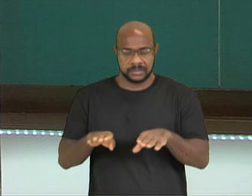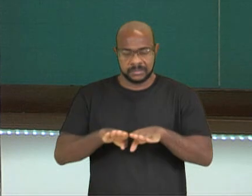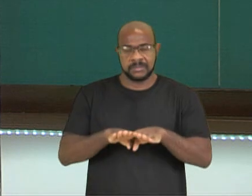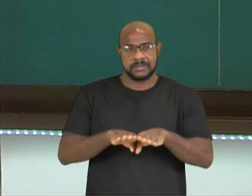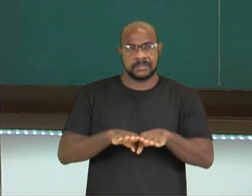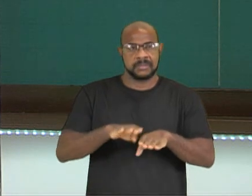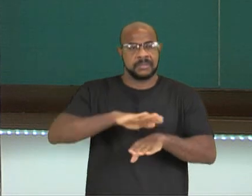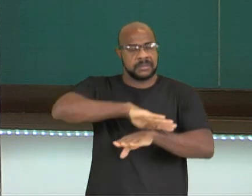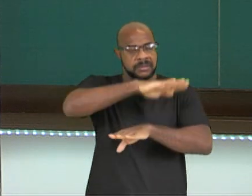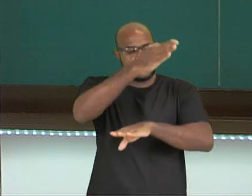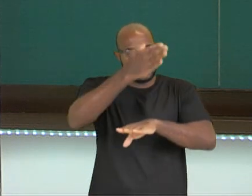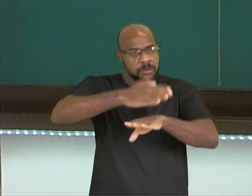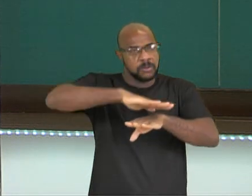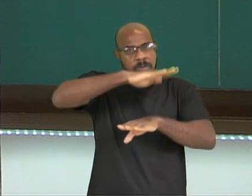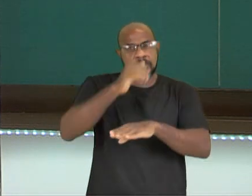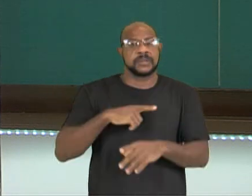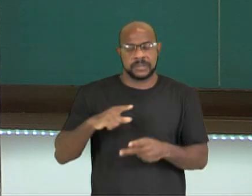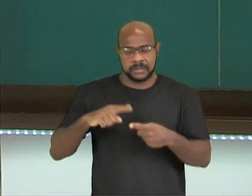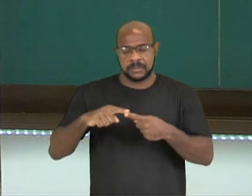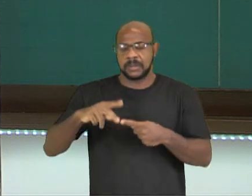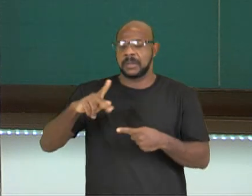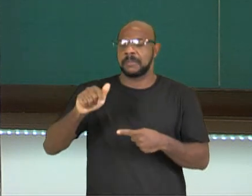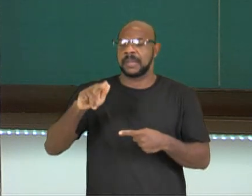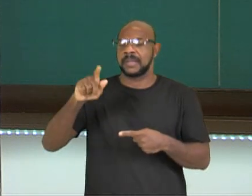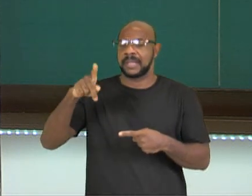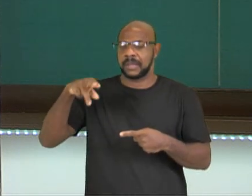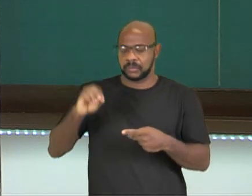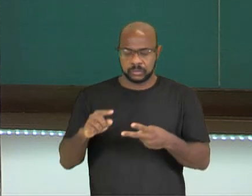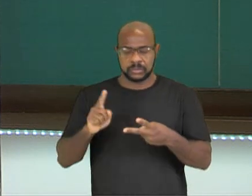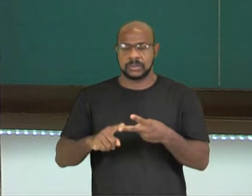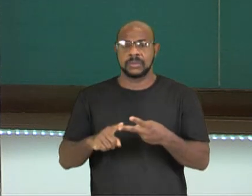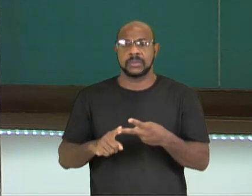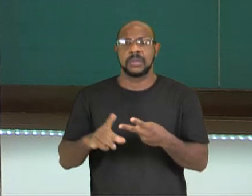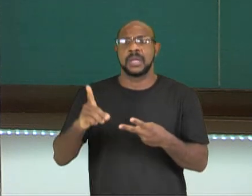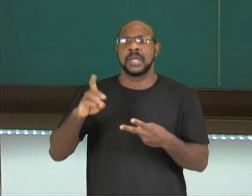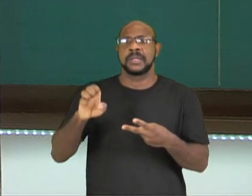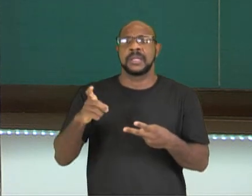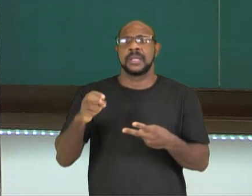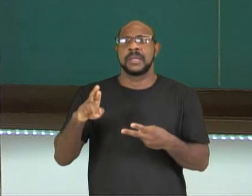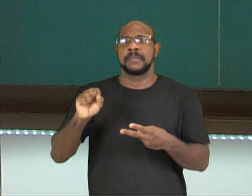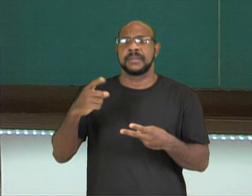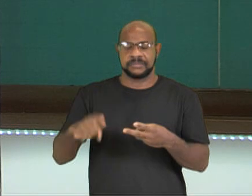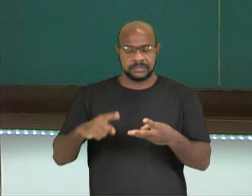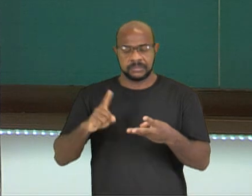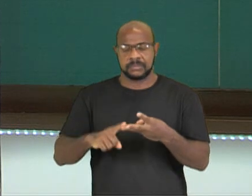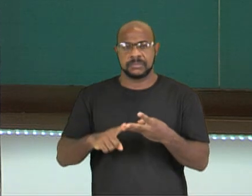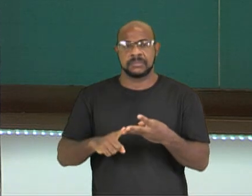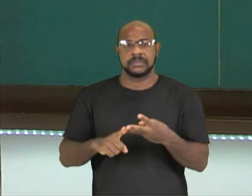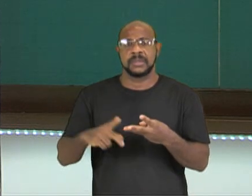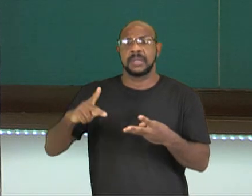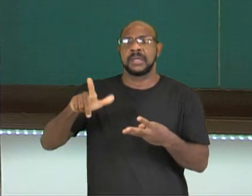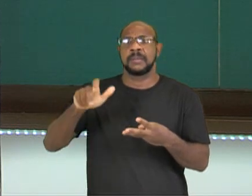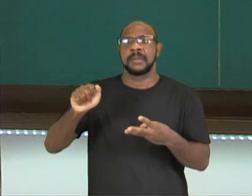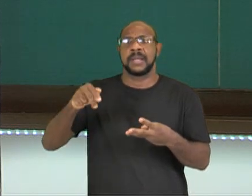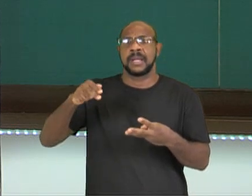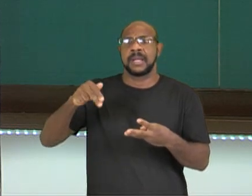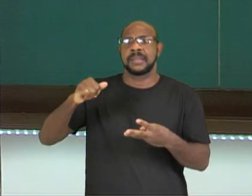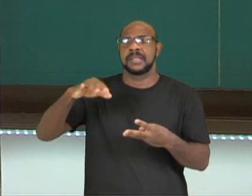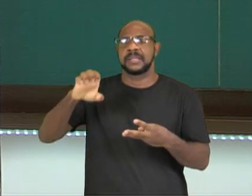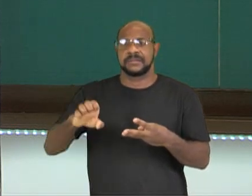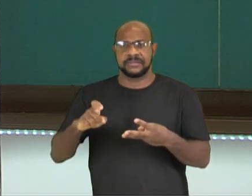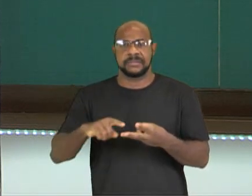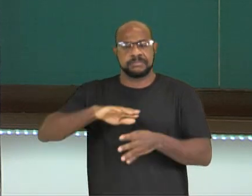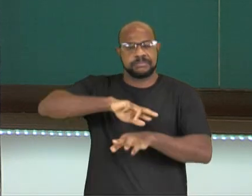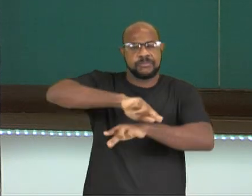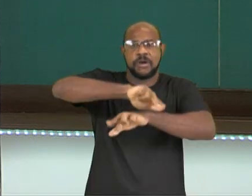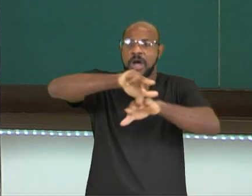planaltos, planícies, depressões e montanhas, que estão relacionadas com a altitude, o quanto